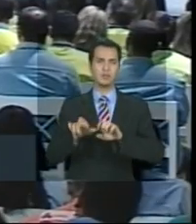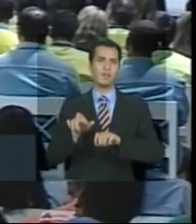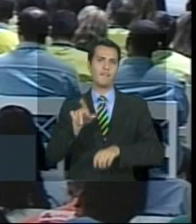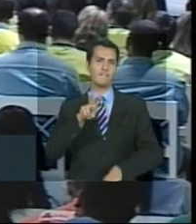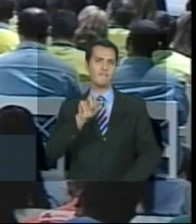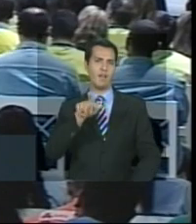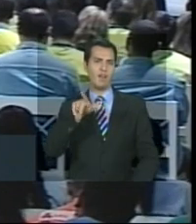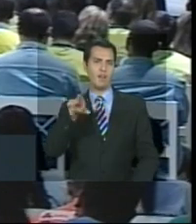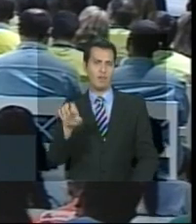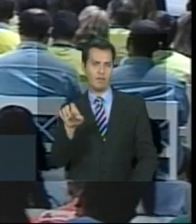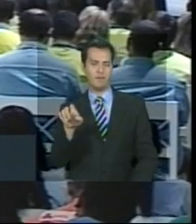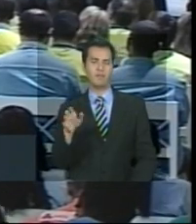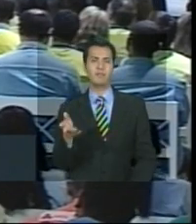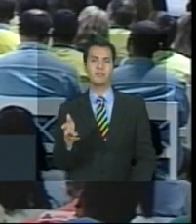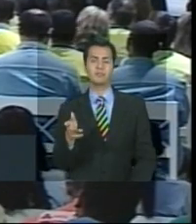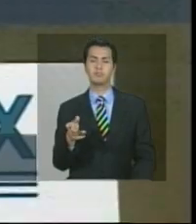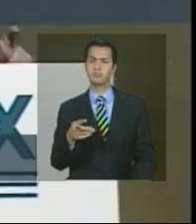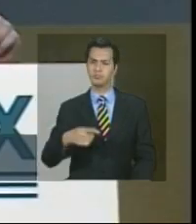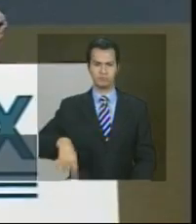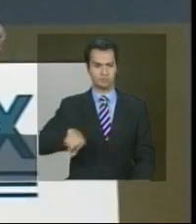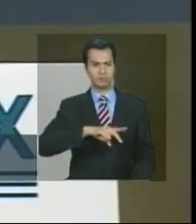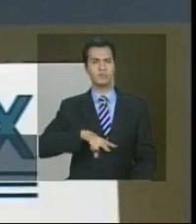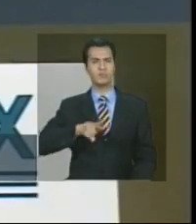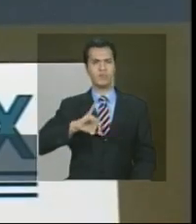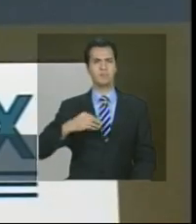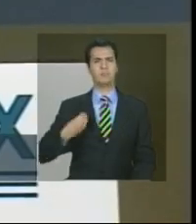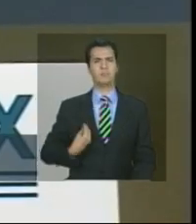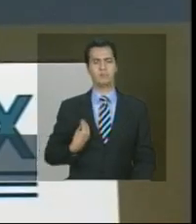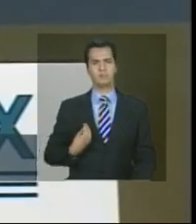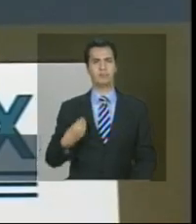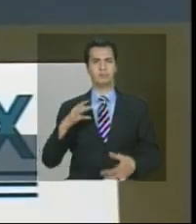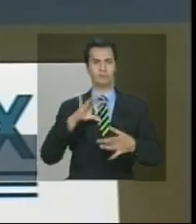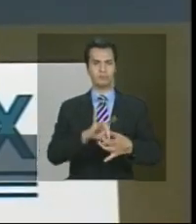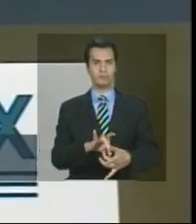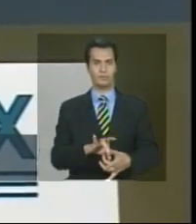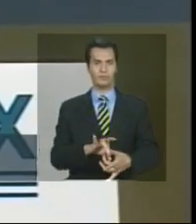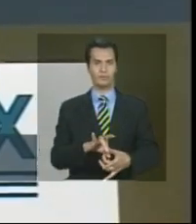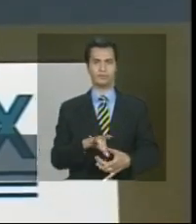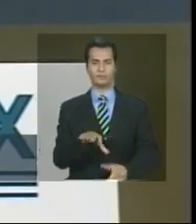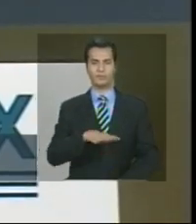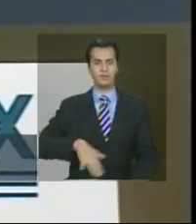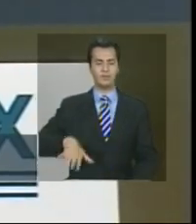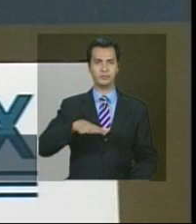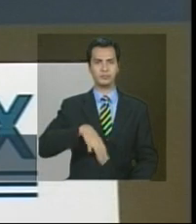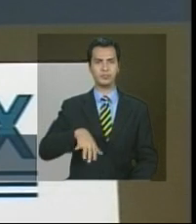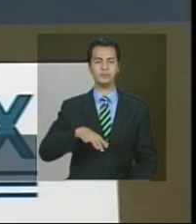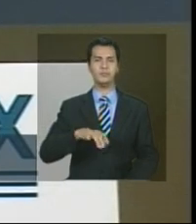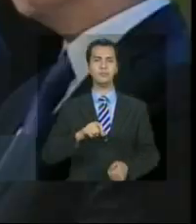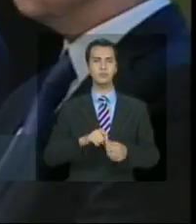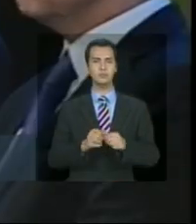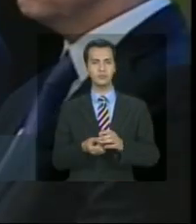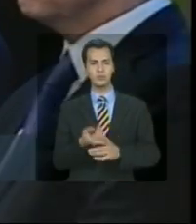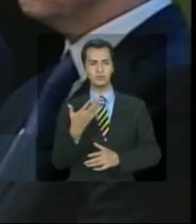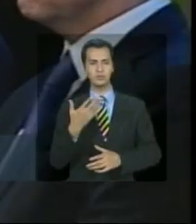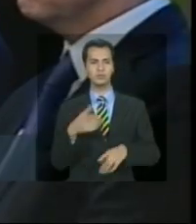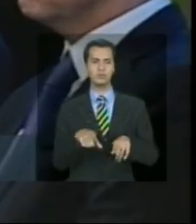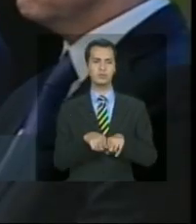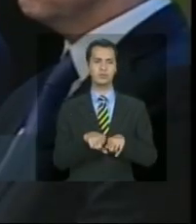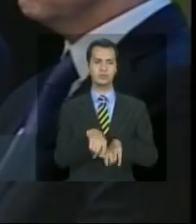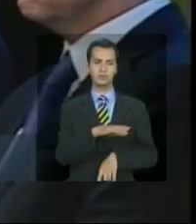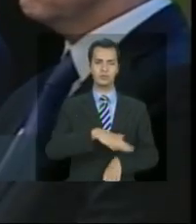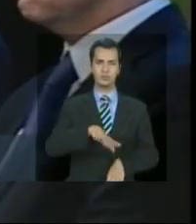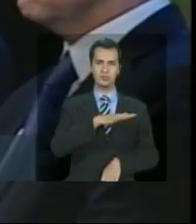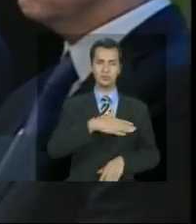grande desafio, participar como parceira do setor produtivo, do setor de serviço,